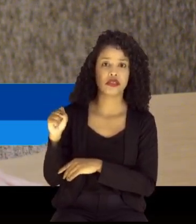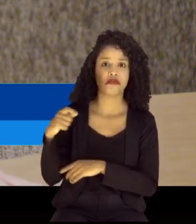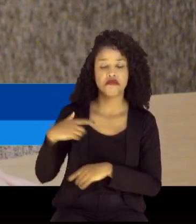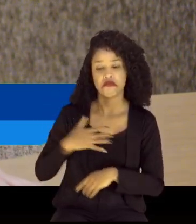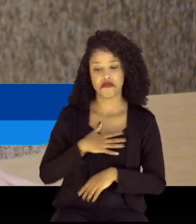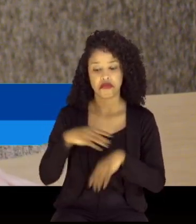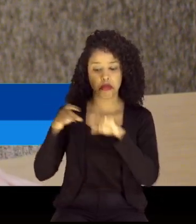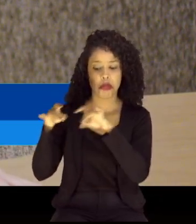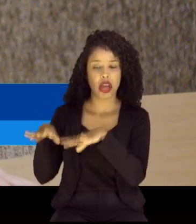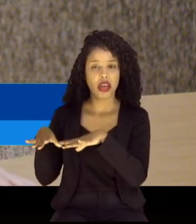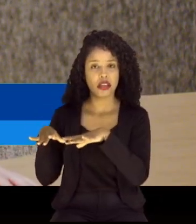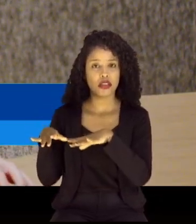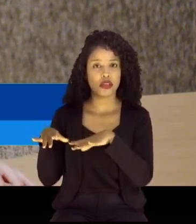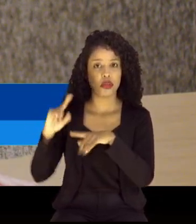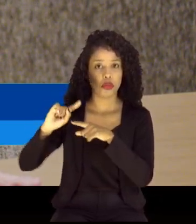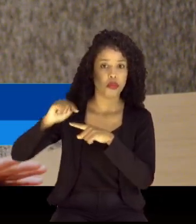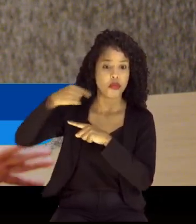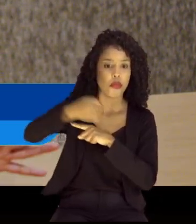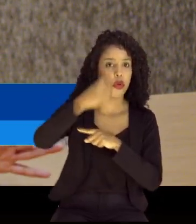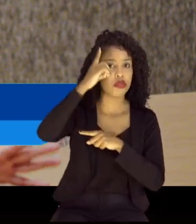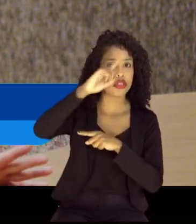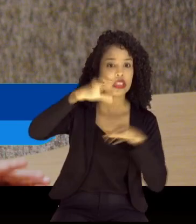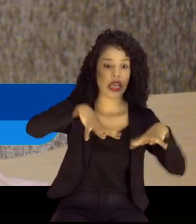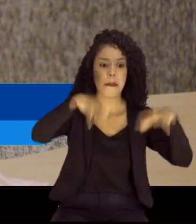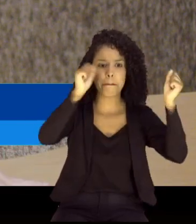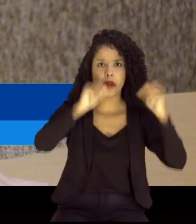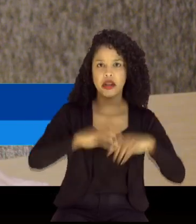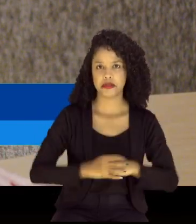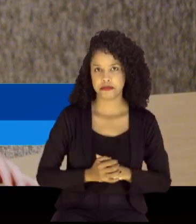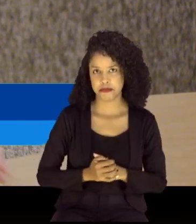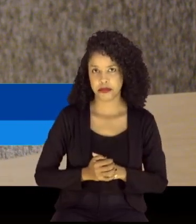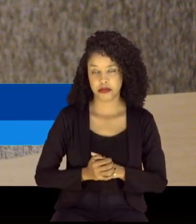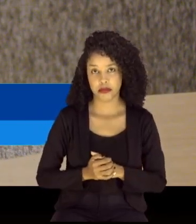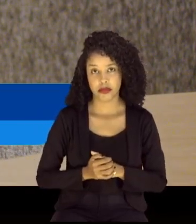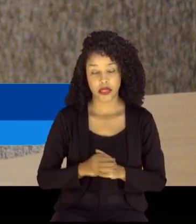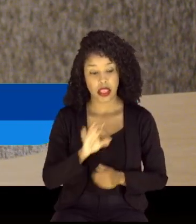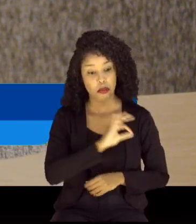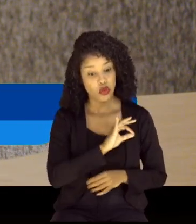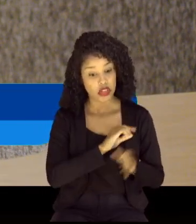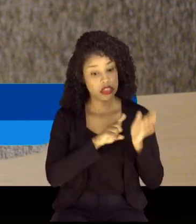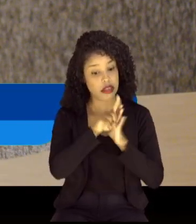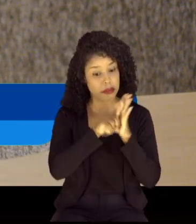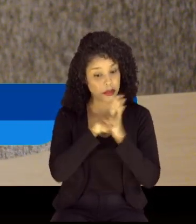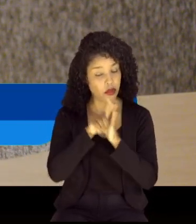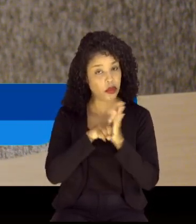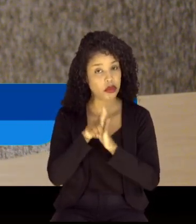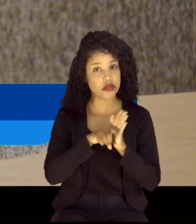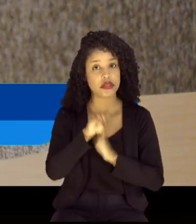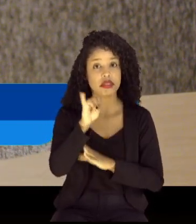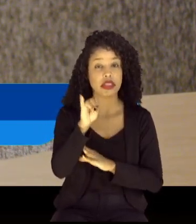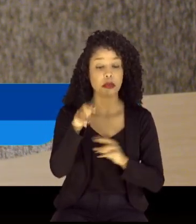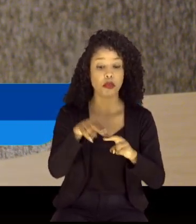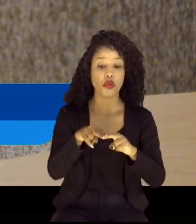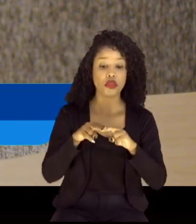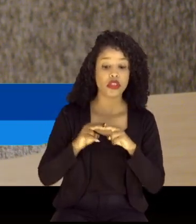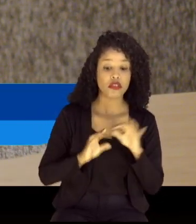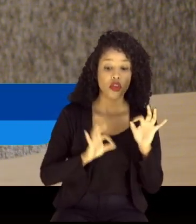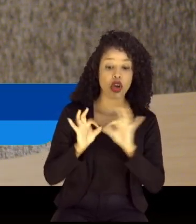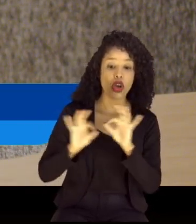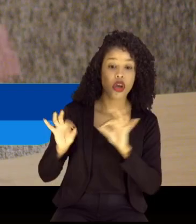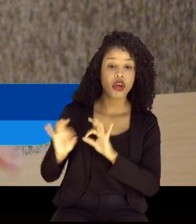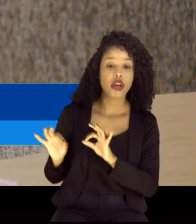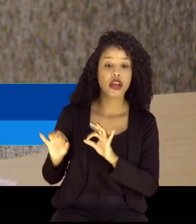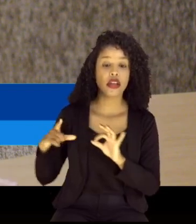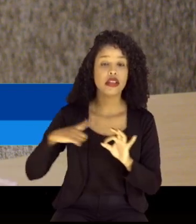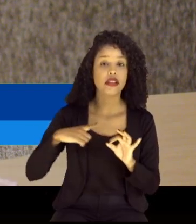apagão. A Polícia Federal vai apurar se também não é motivo para se tão se armando para comprar a energia